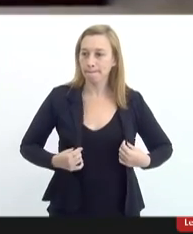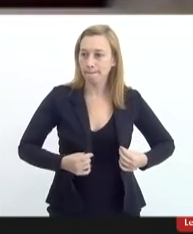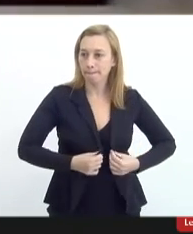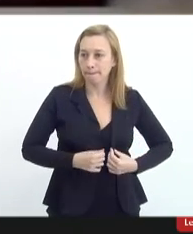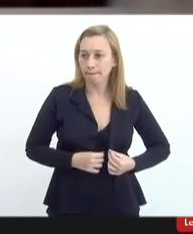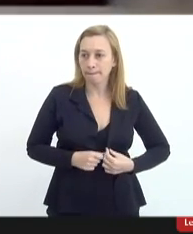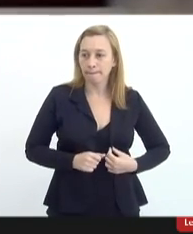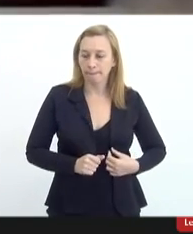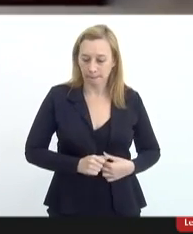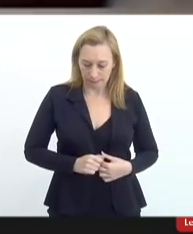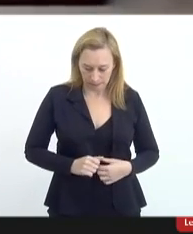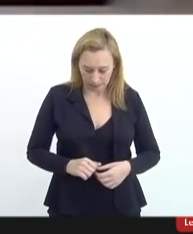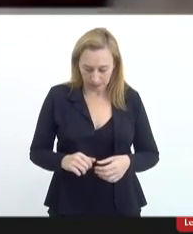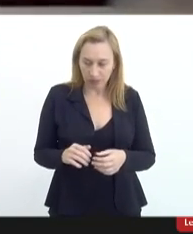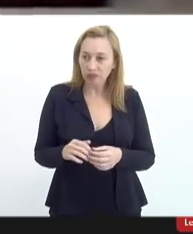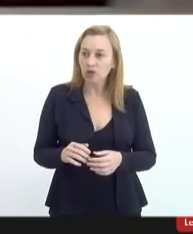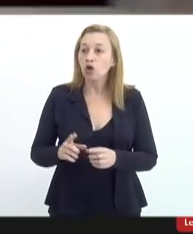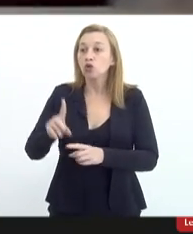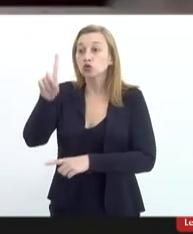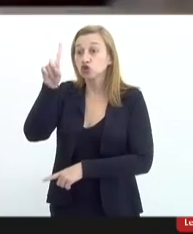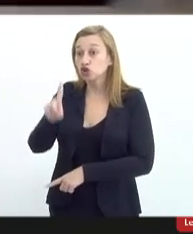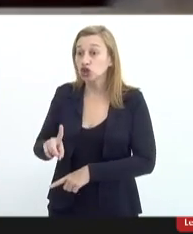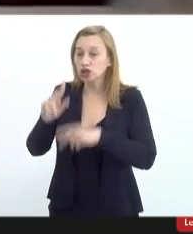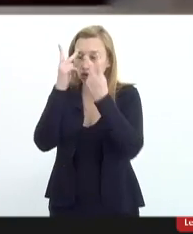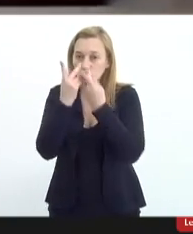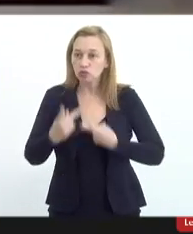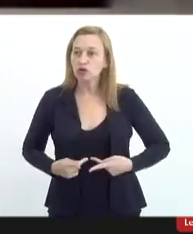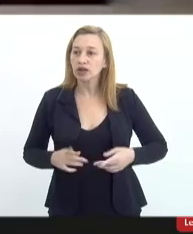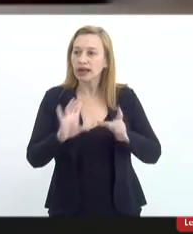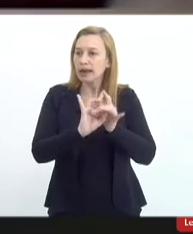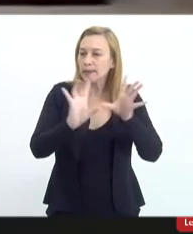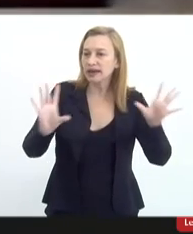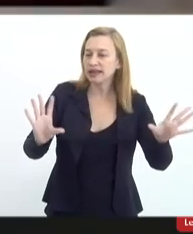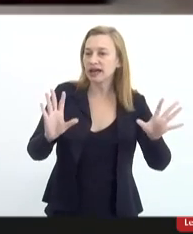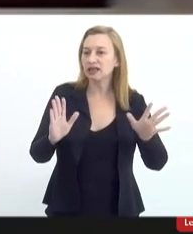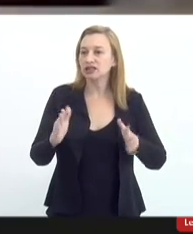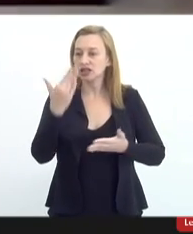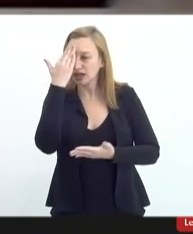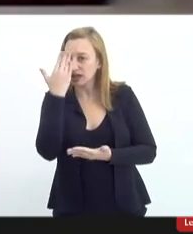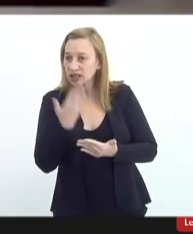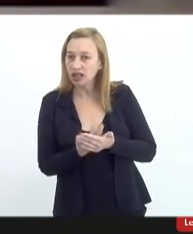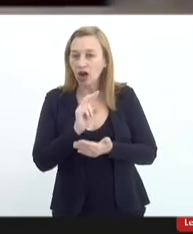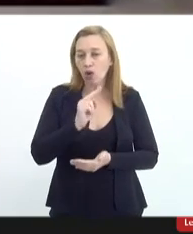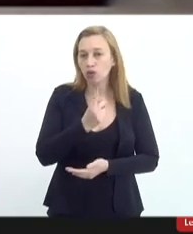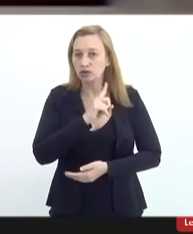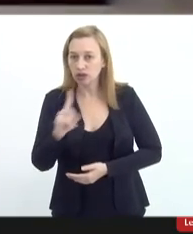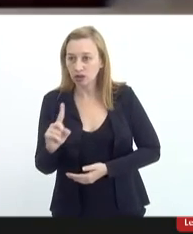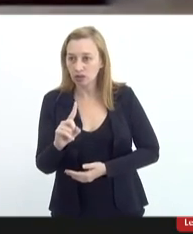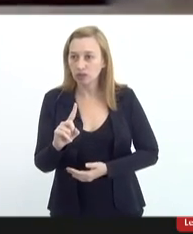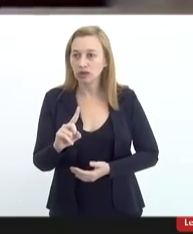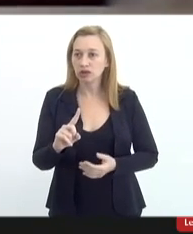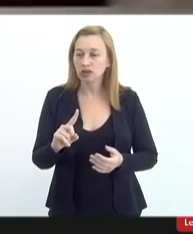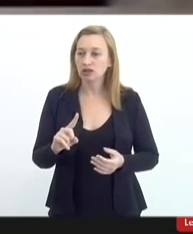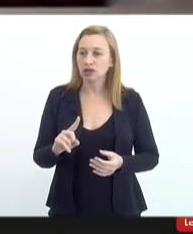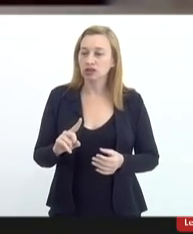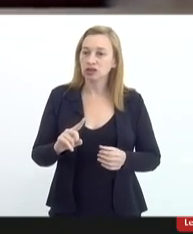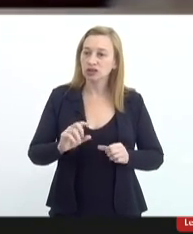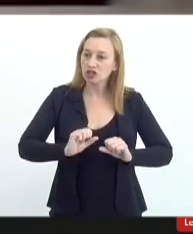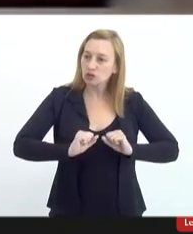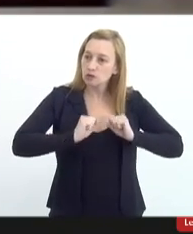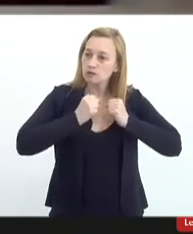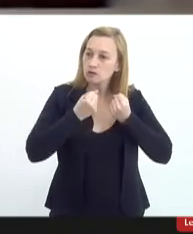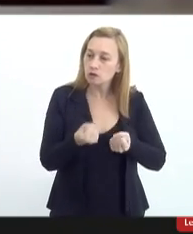que os direitos humanos, a liberdade de crer e de não crer, seja